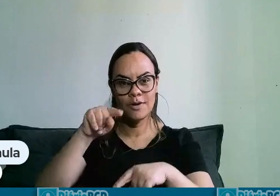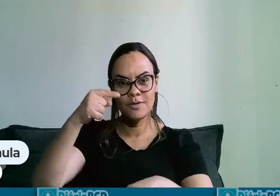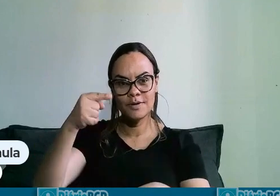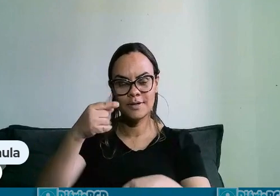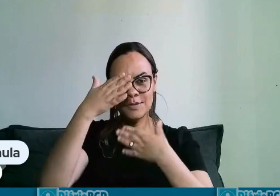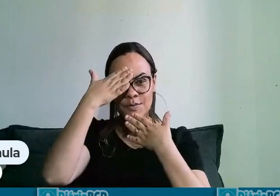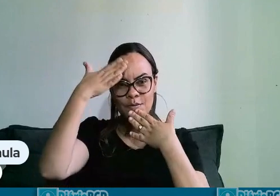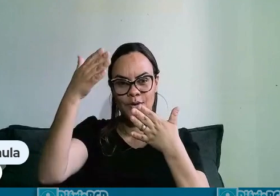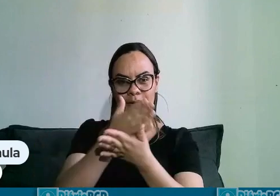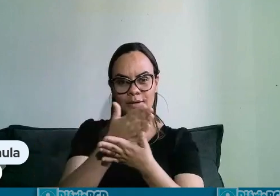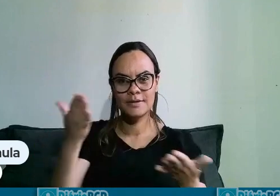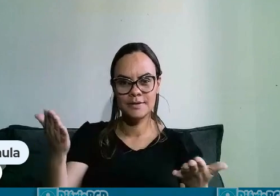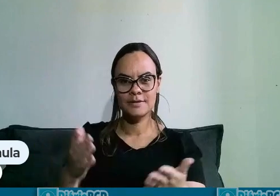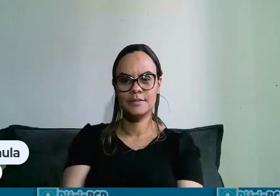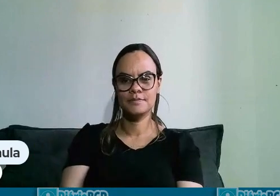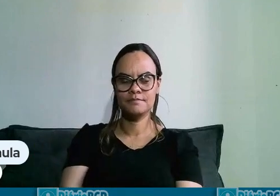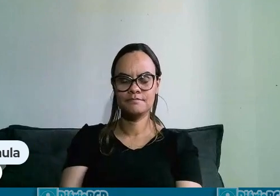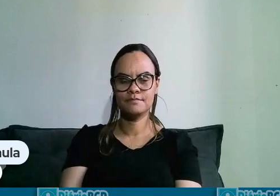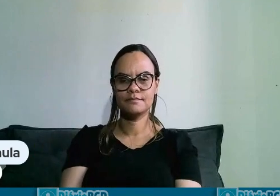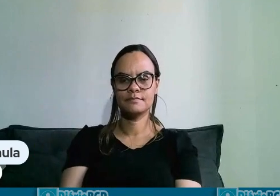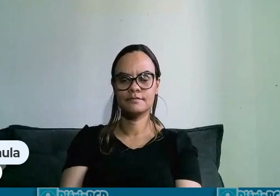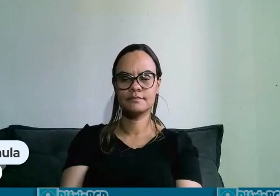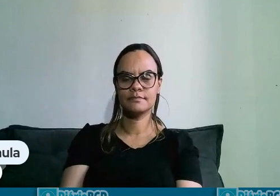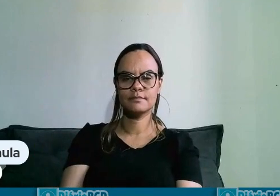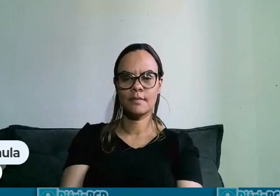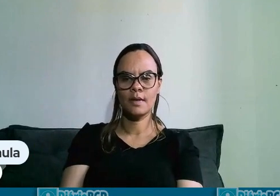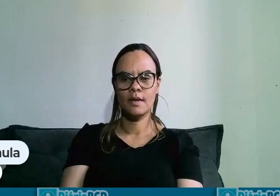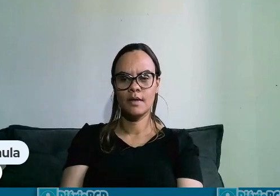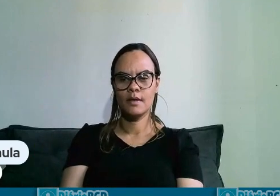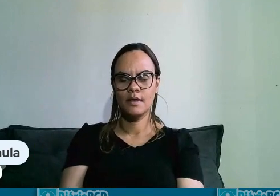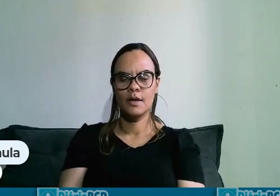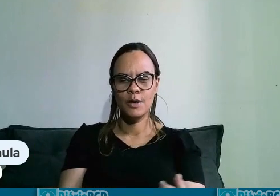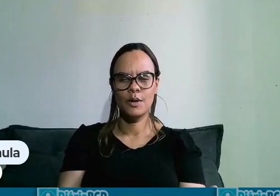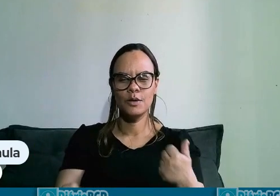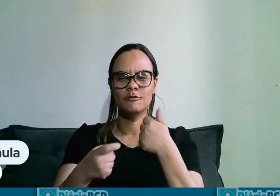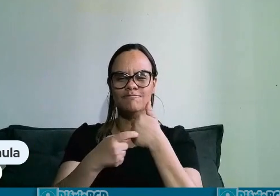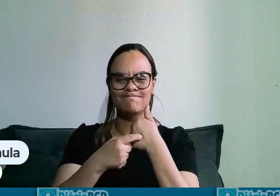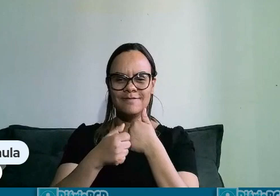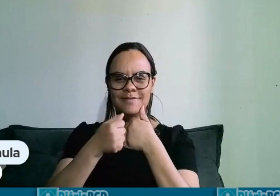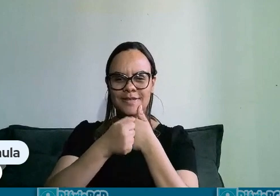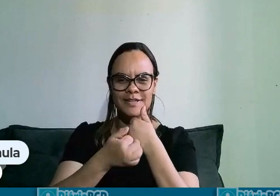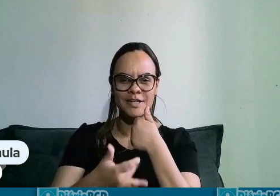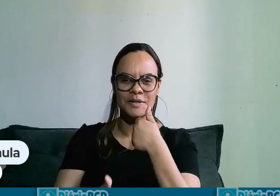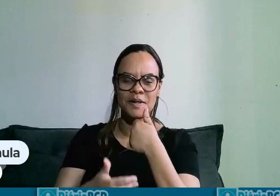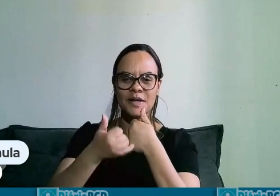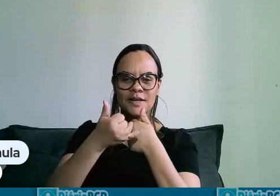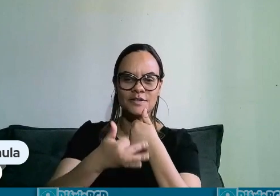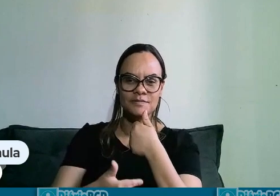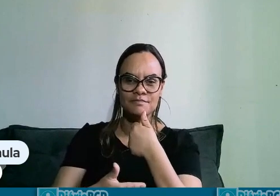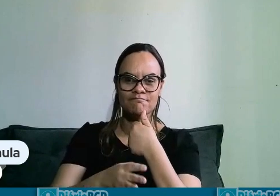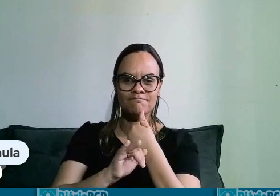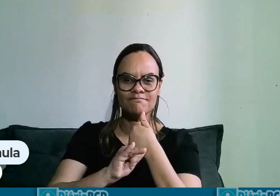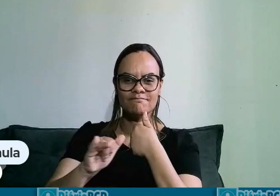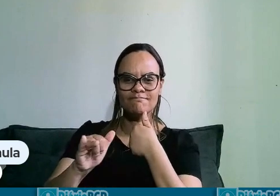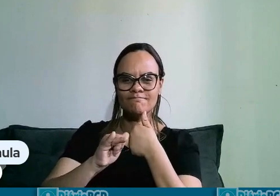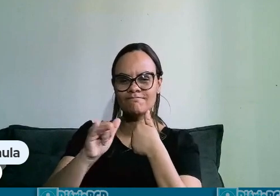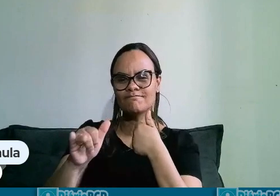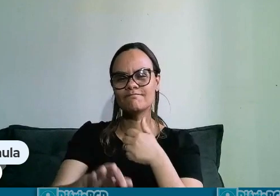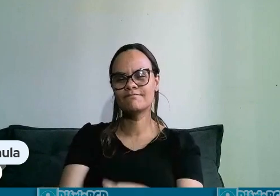todos vocês. Se possível, compartilhe essa transmissão, deixe o like, o joinha e leve esta informação para mais